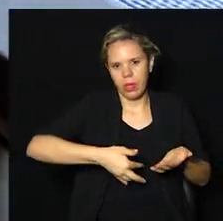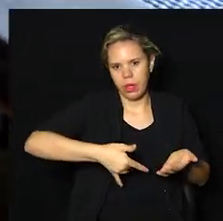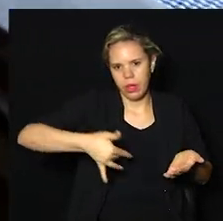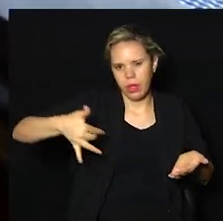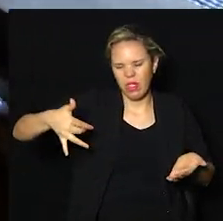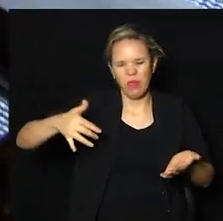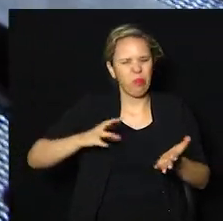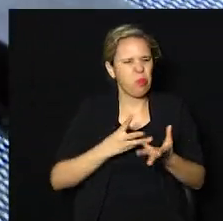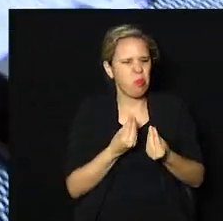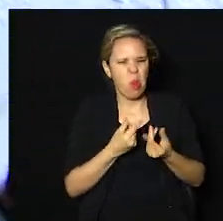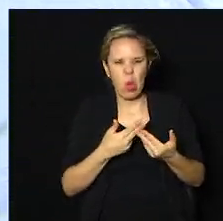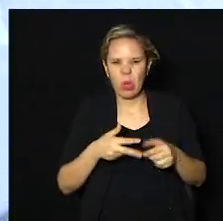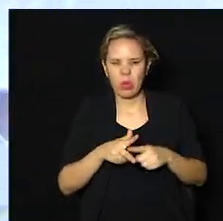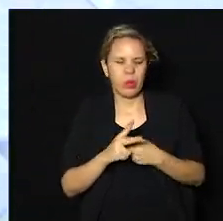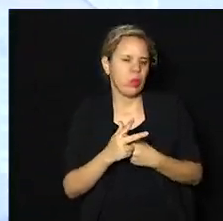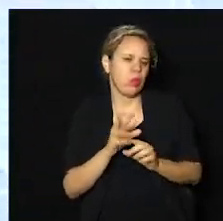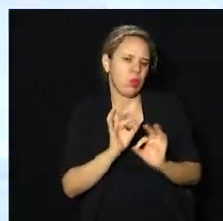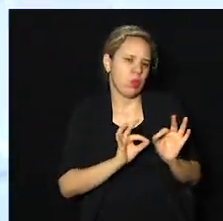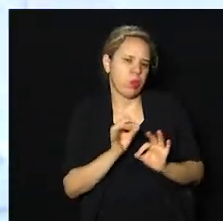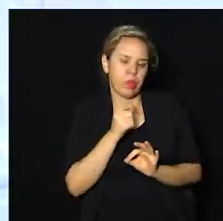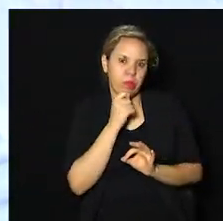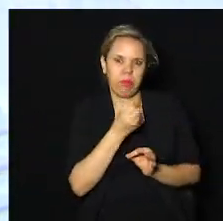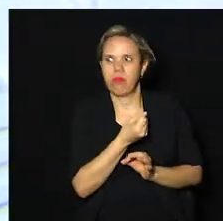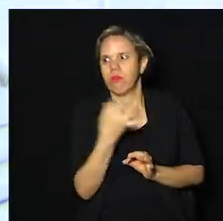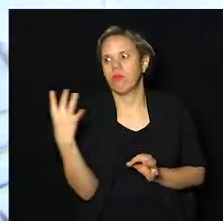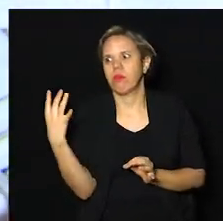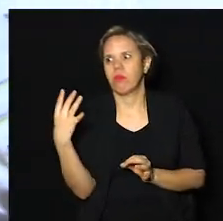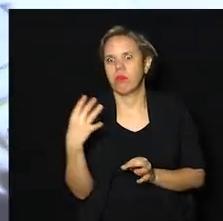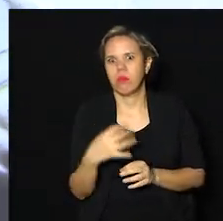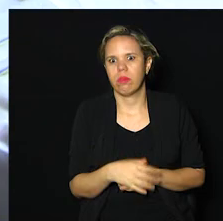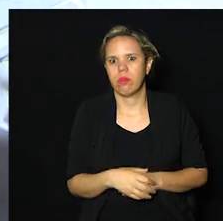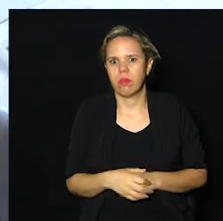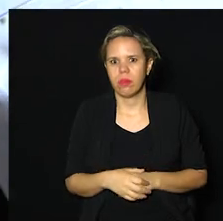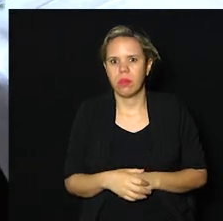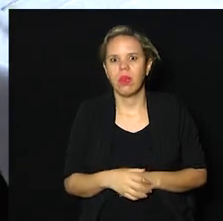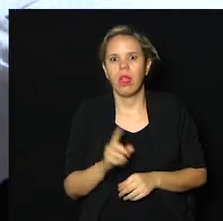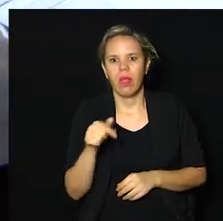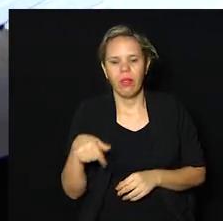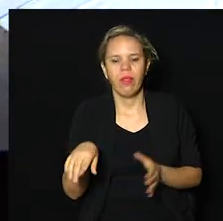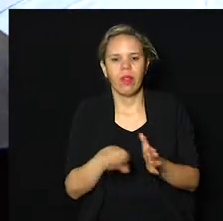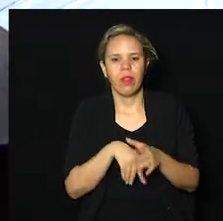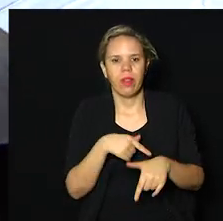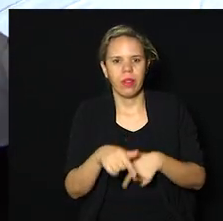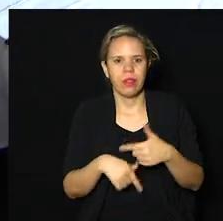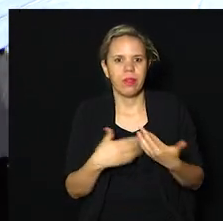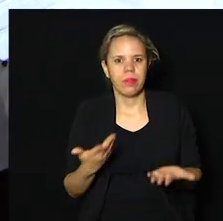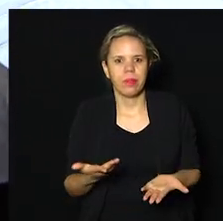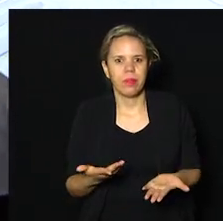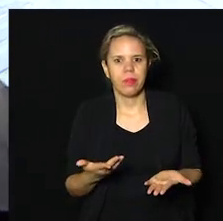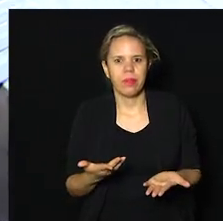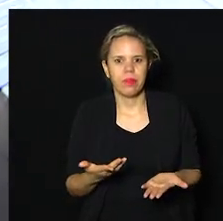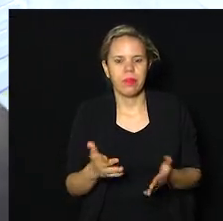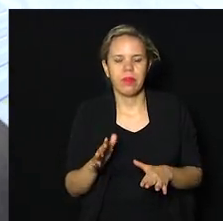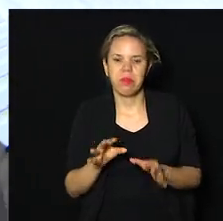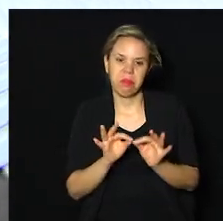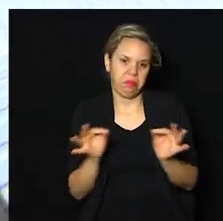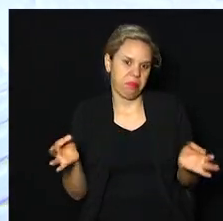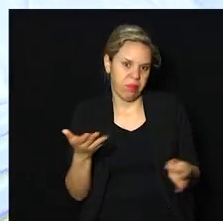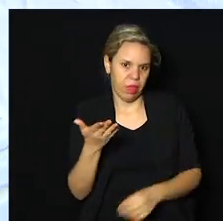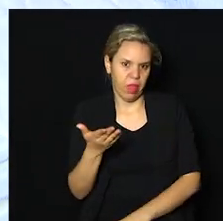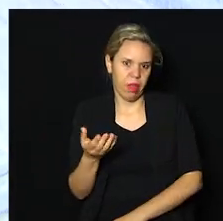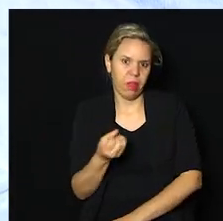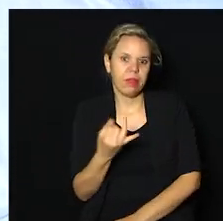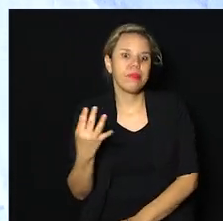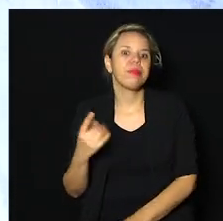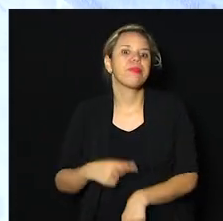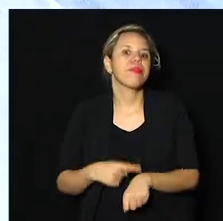calibre de tensão, calibre de volume de corda. Quanta coisa, hein? Esse cidadão veio para fazer alguns trabalhinhos. Mas até que é um trabalho relativamente simples. E quanto